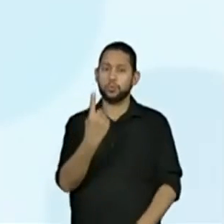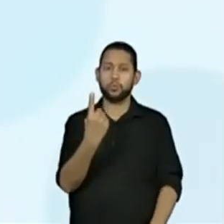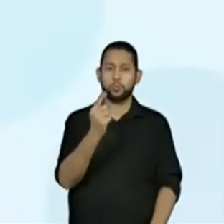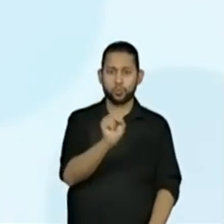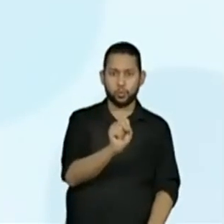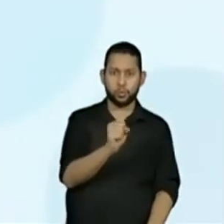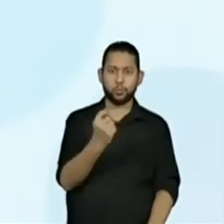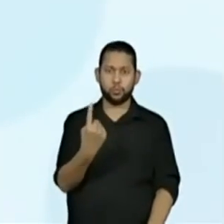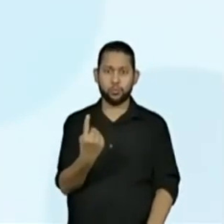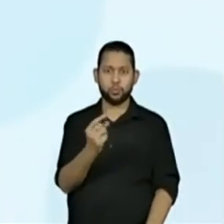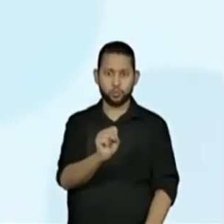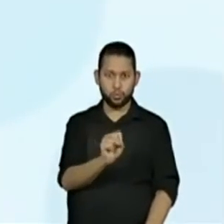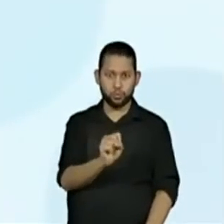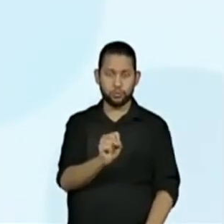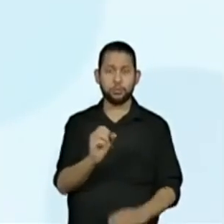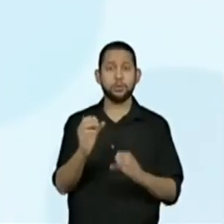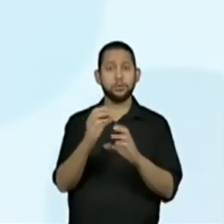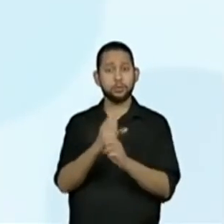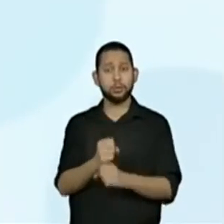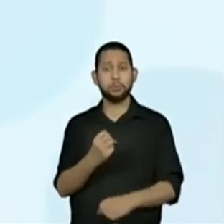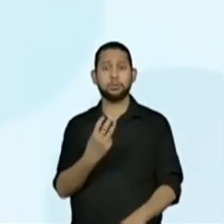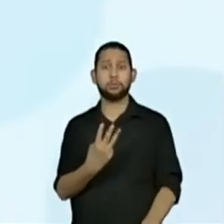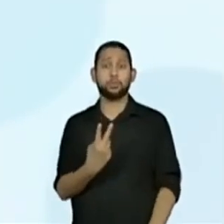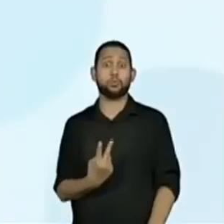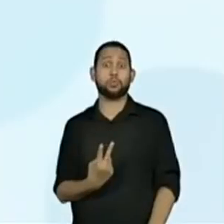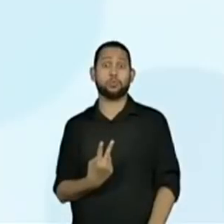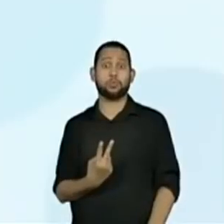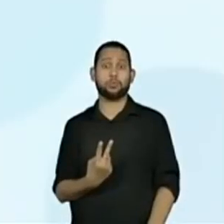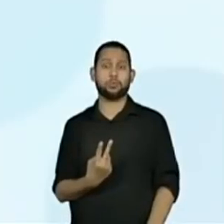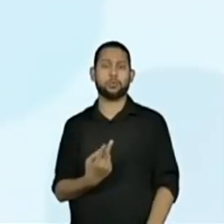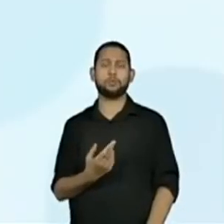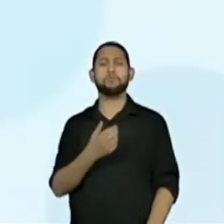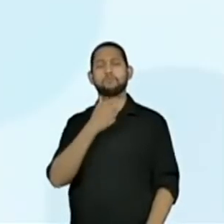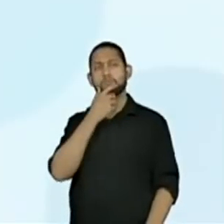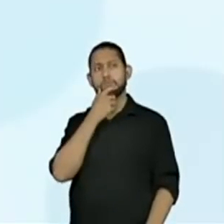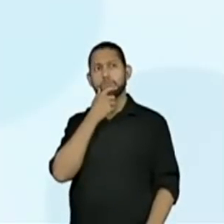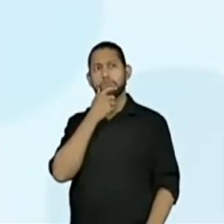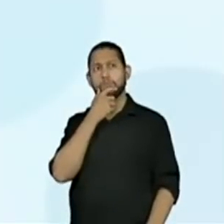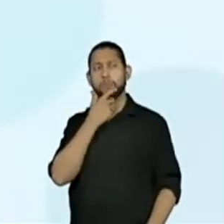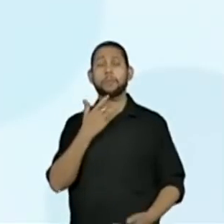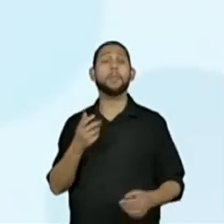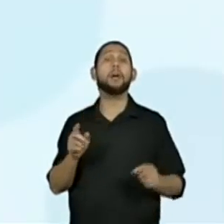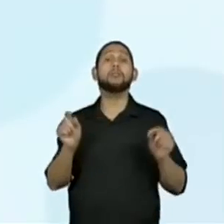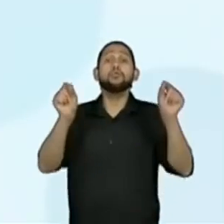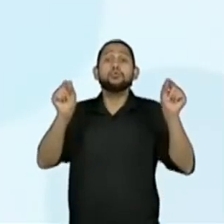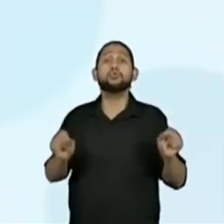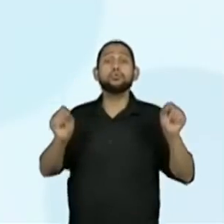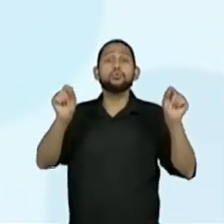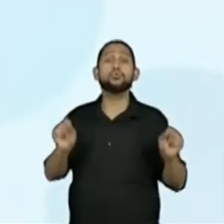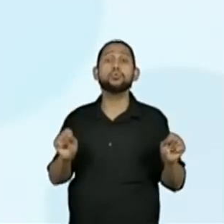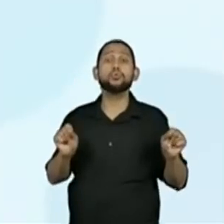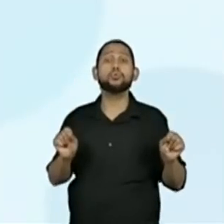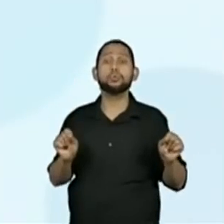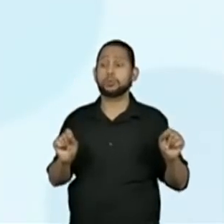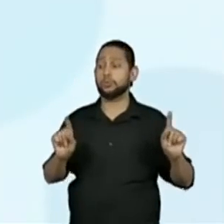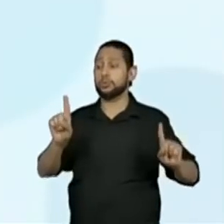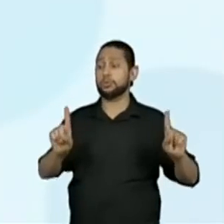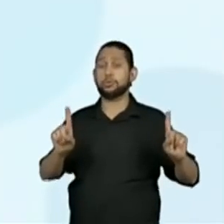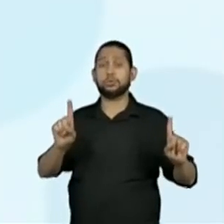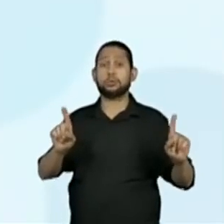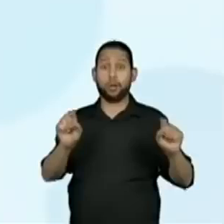cerca dessa tela não é então eu vou ter quanto aqui de largura Vamos